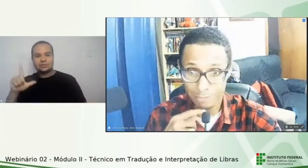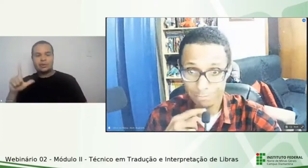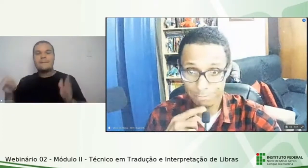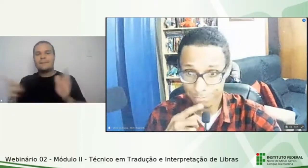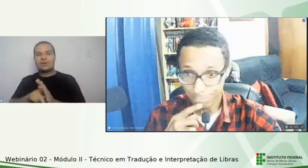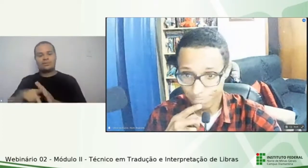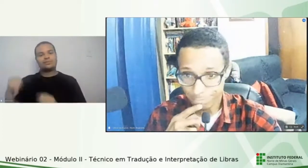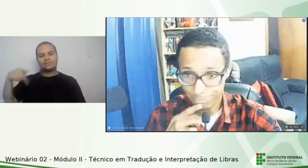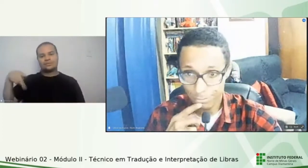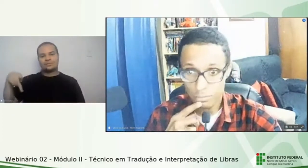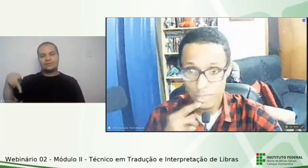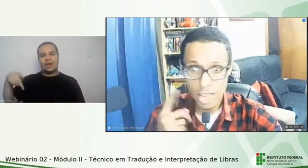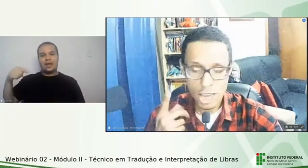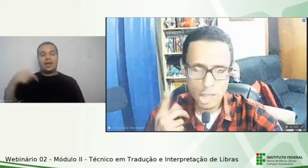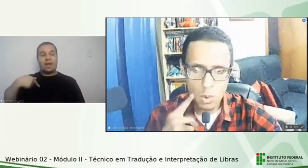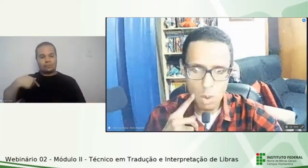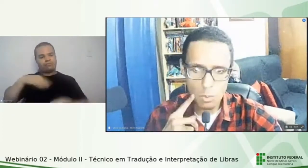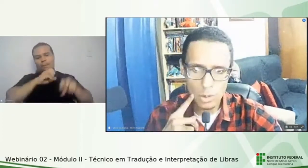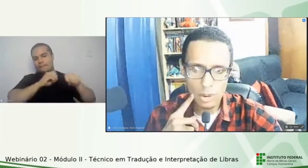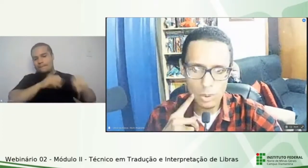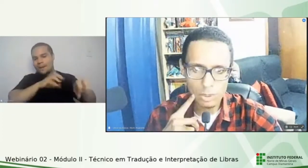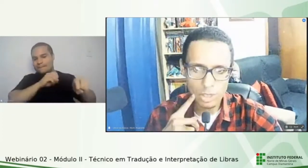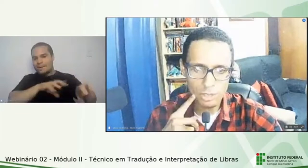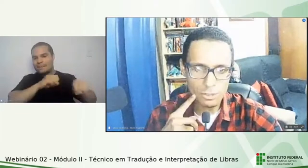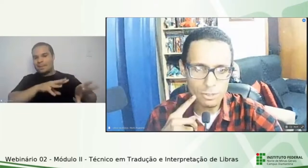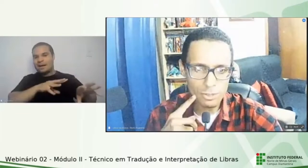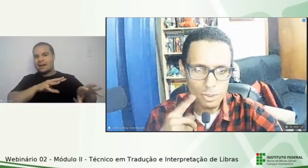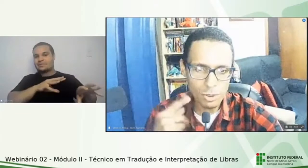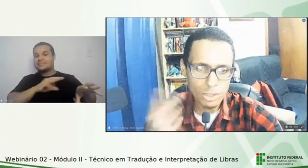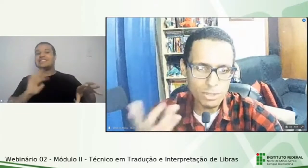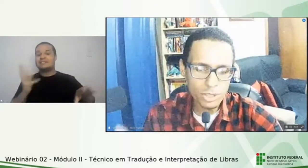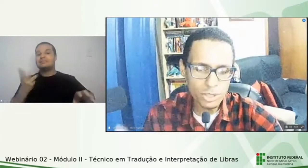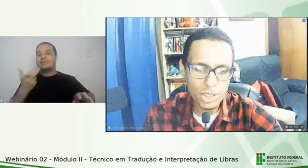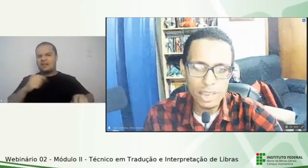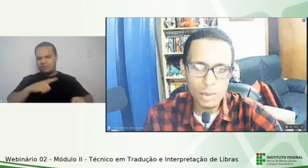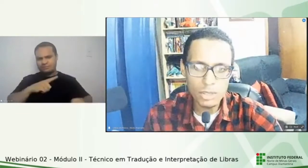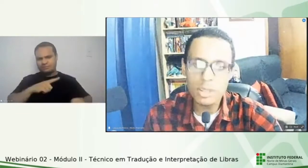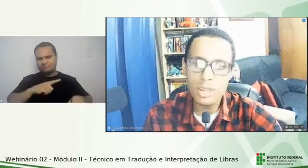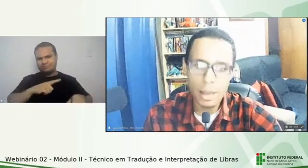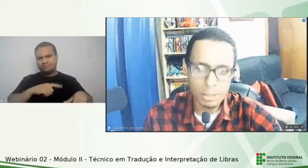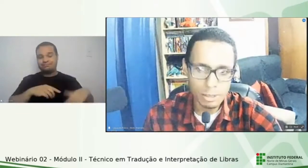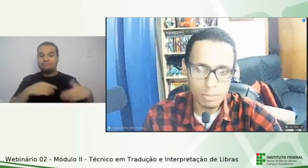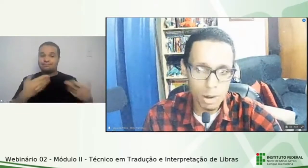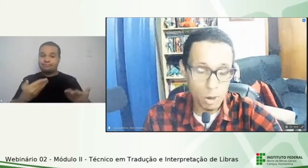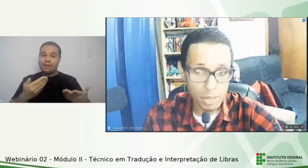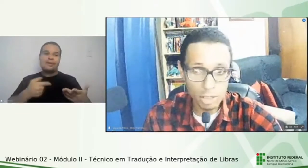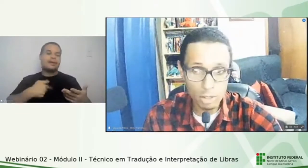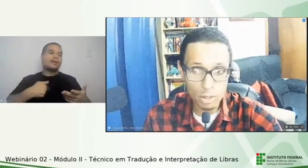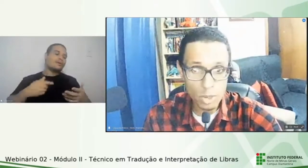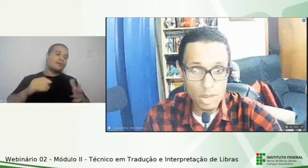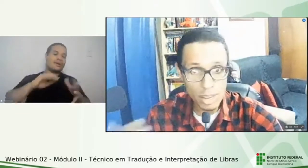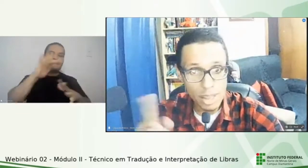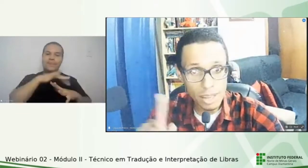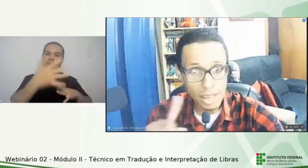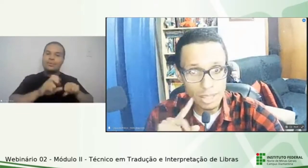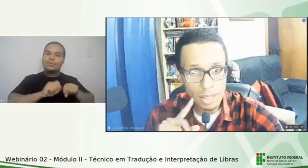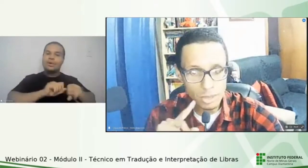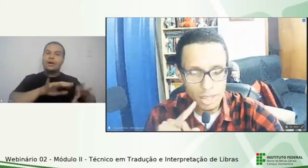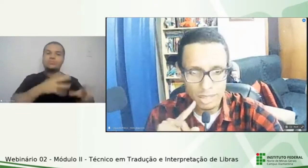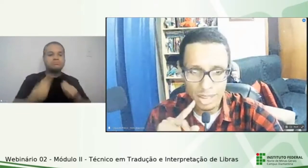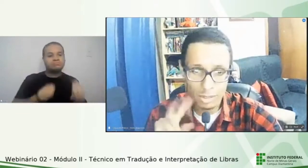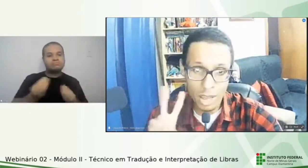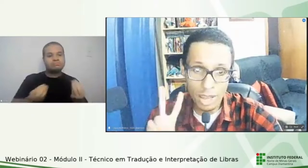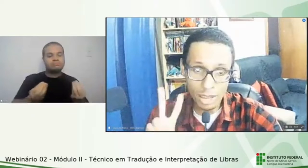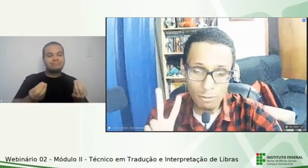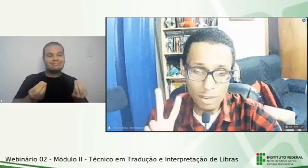ensinar? Então, como eu vou difundir a língua de sinais para a comunidade surda que ainda não